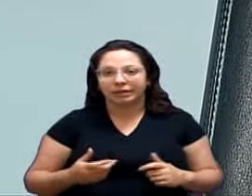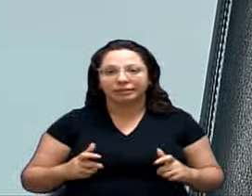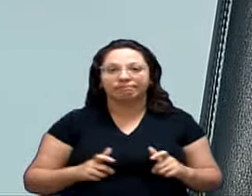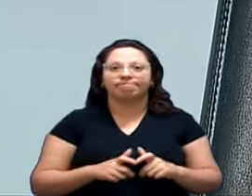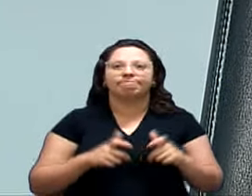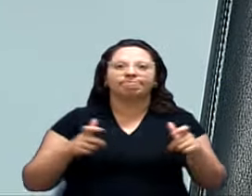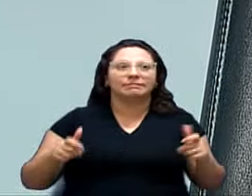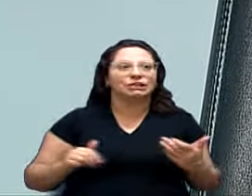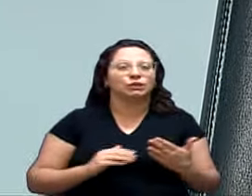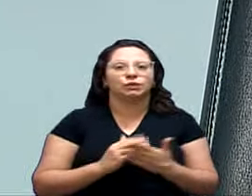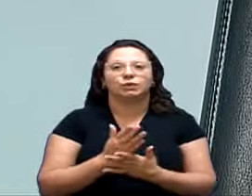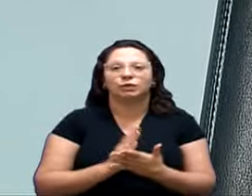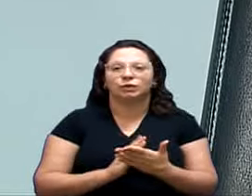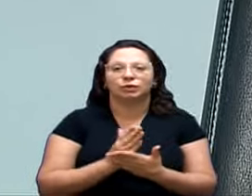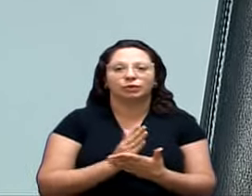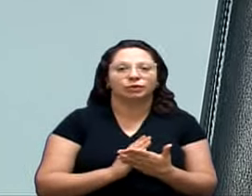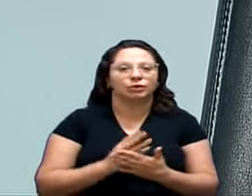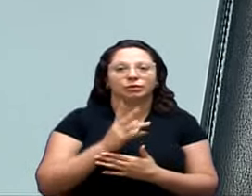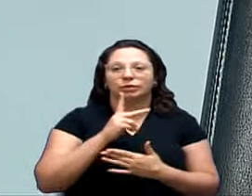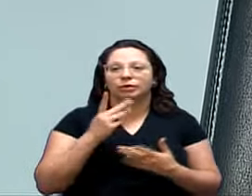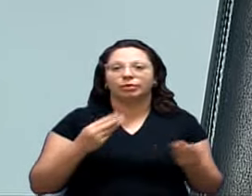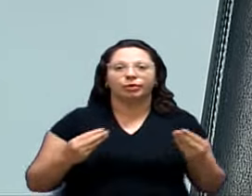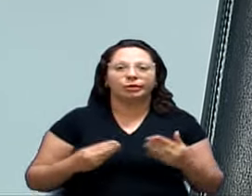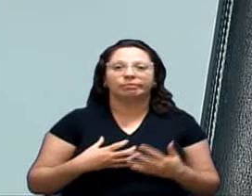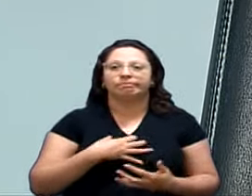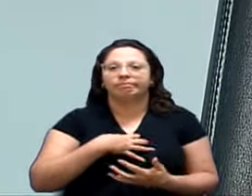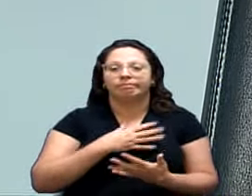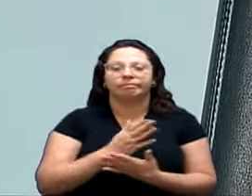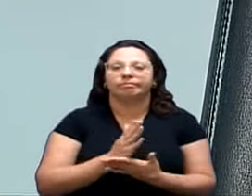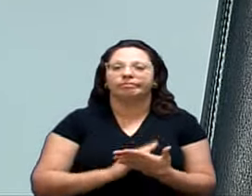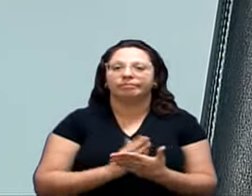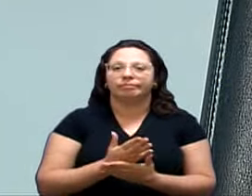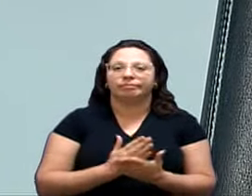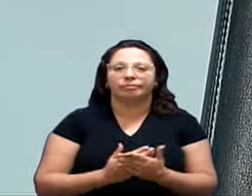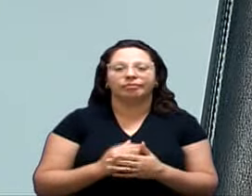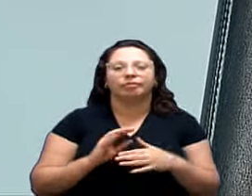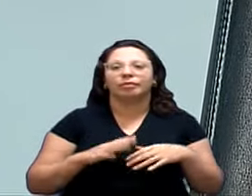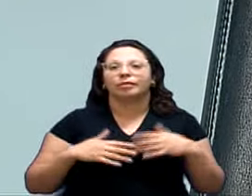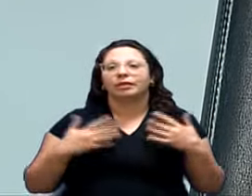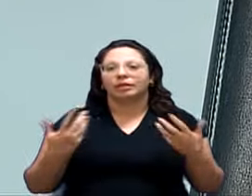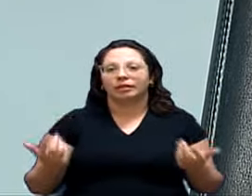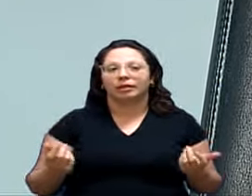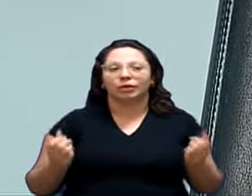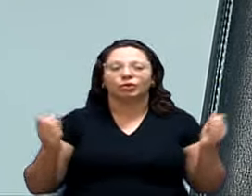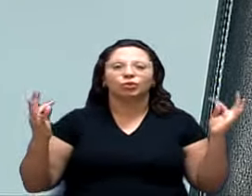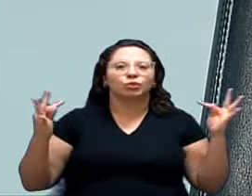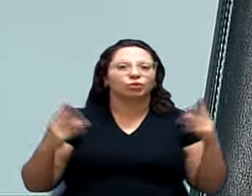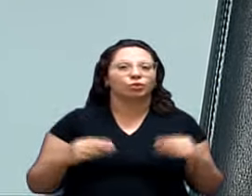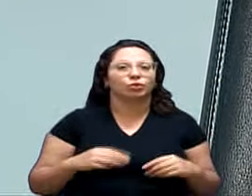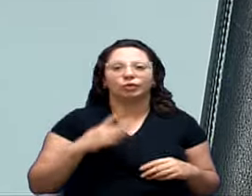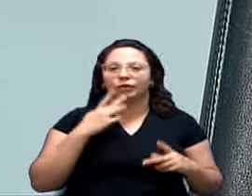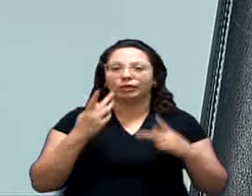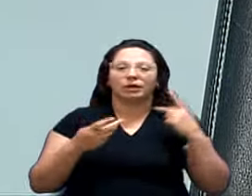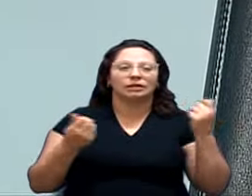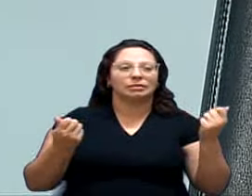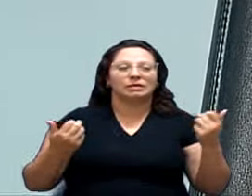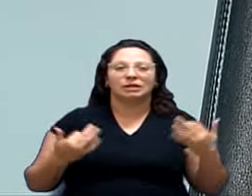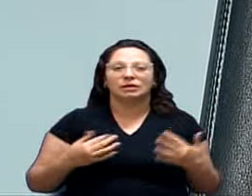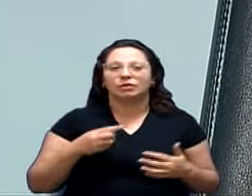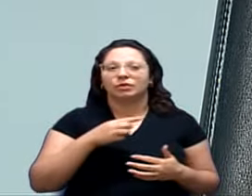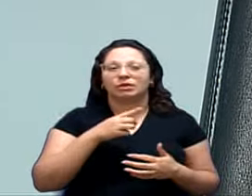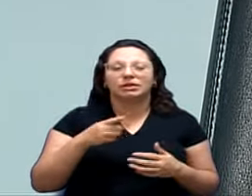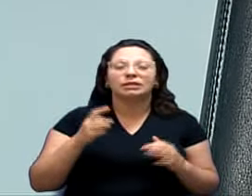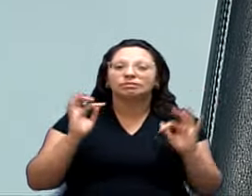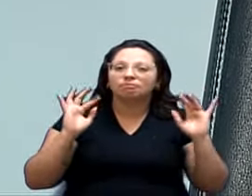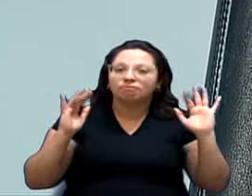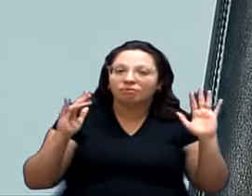desconforto para muitos munícipes então dado toda essa realidade Qual é o raciocínio